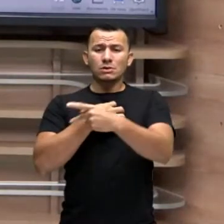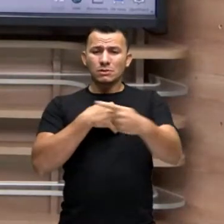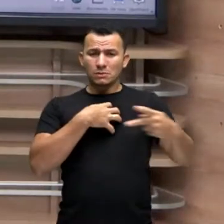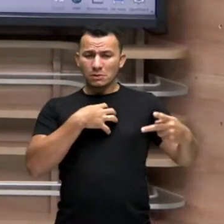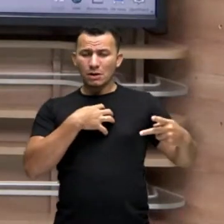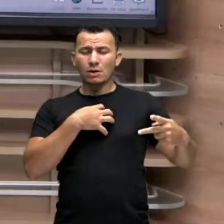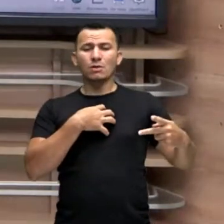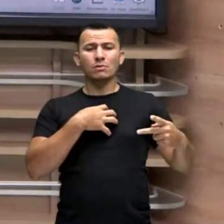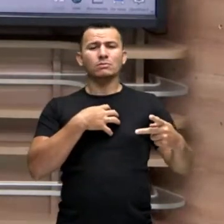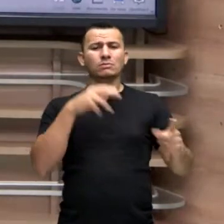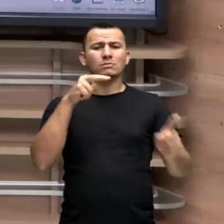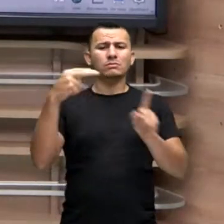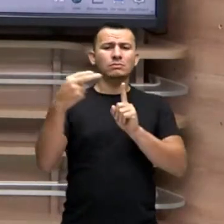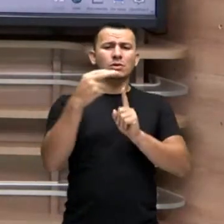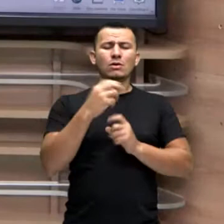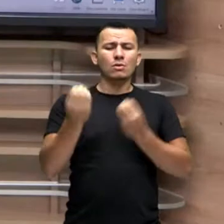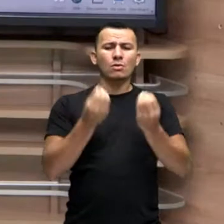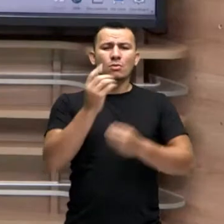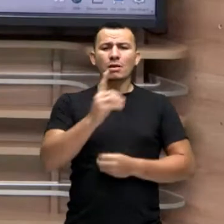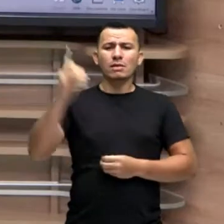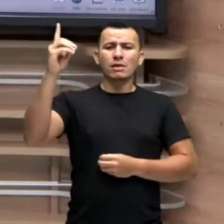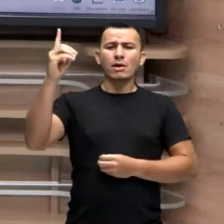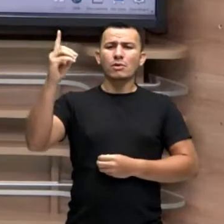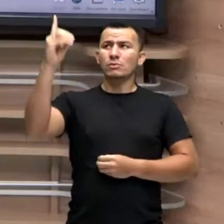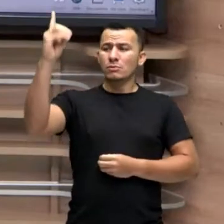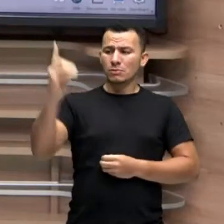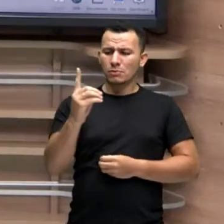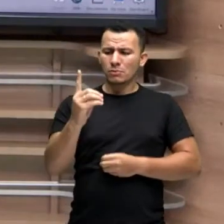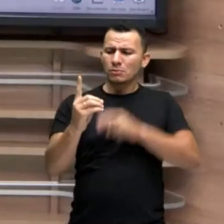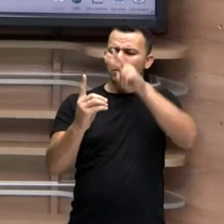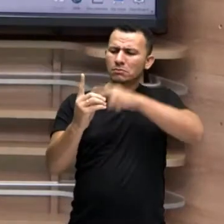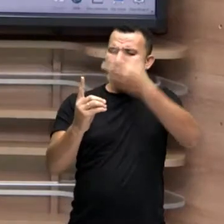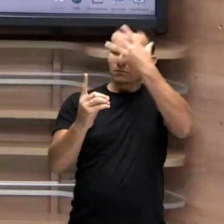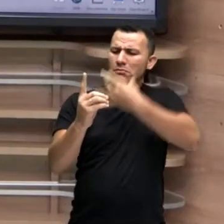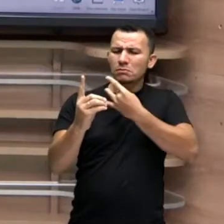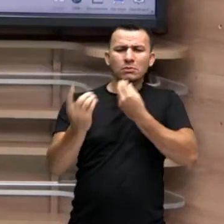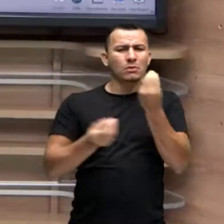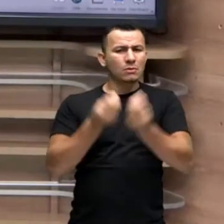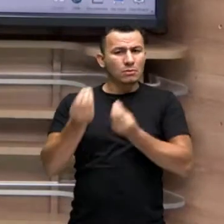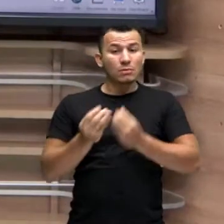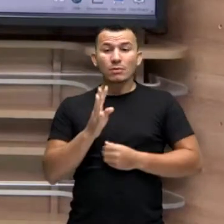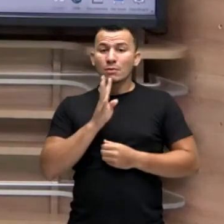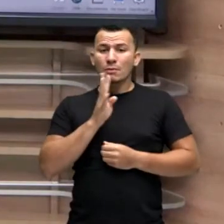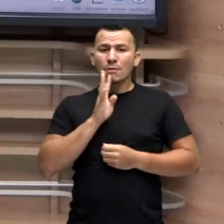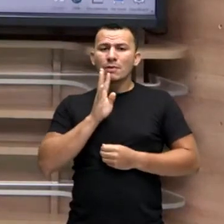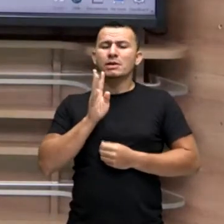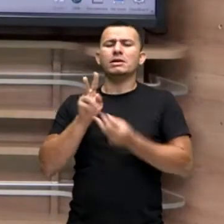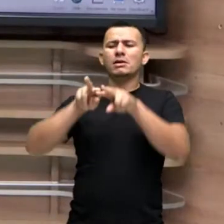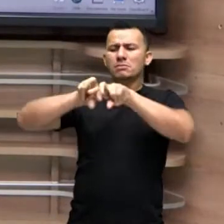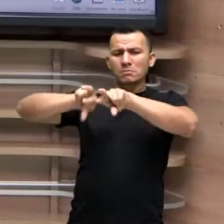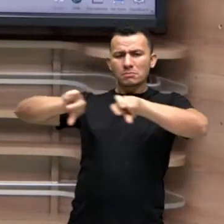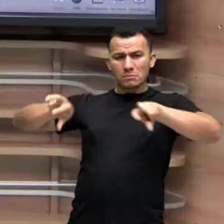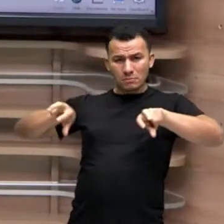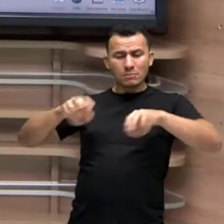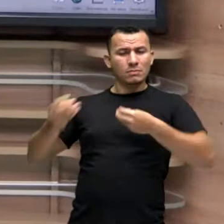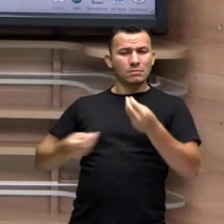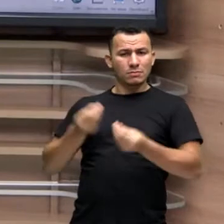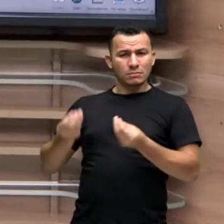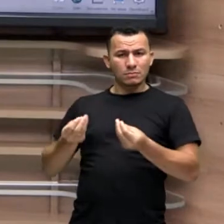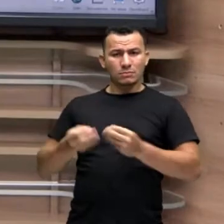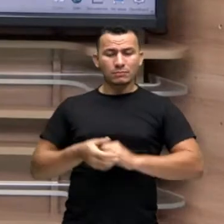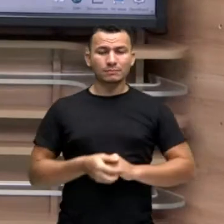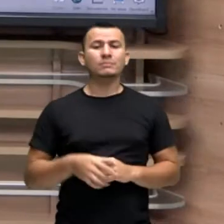ver o rosto de Deus né o rosto Divino o rosto do transcendente É